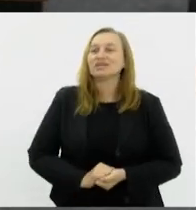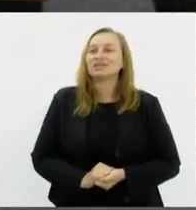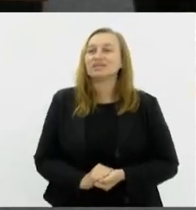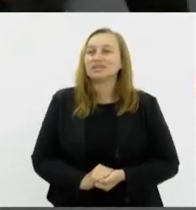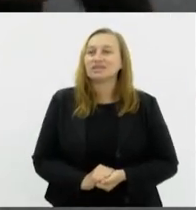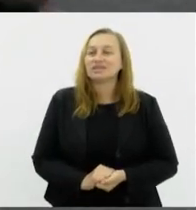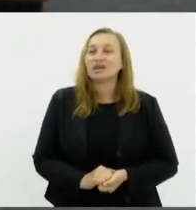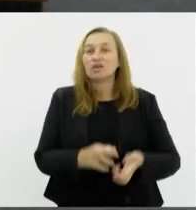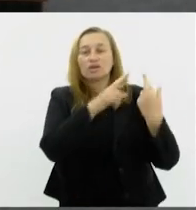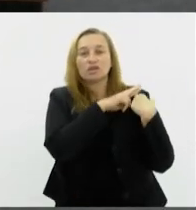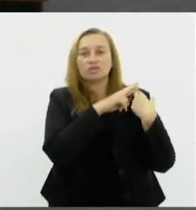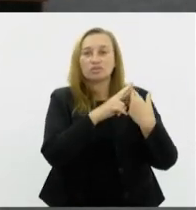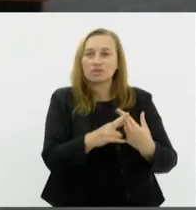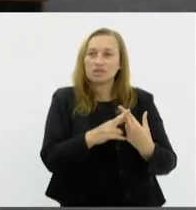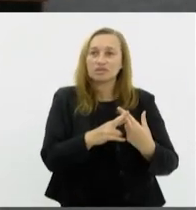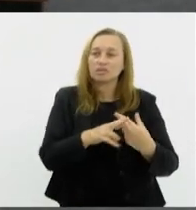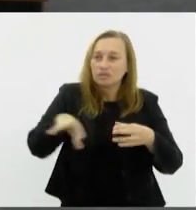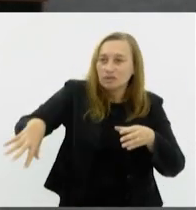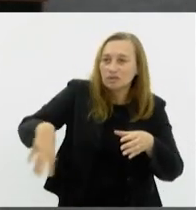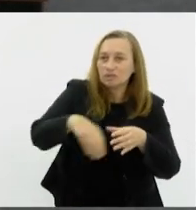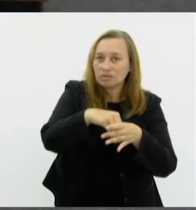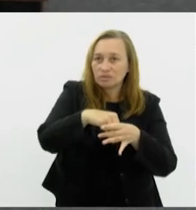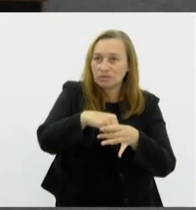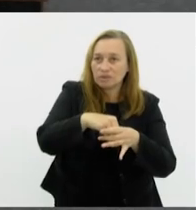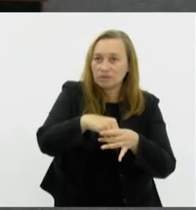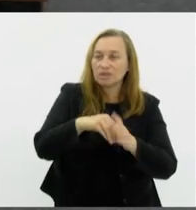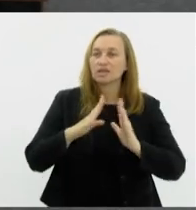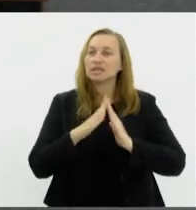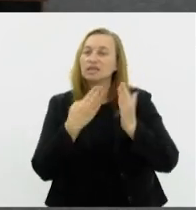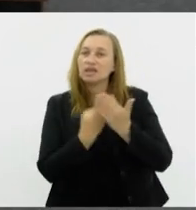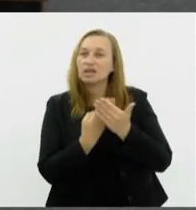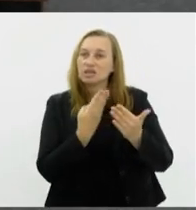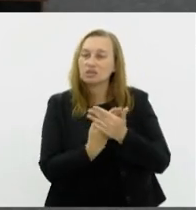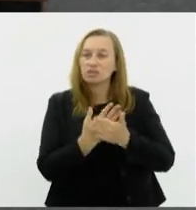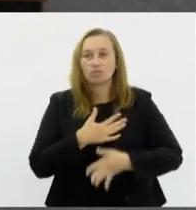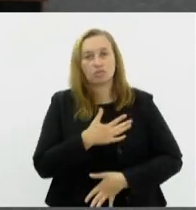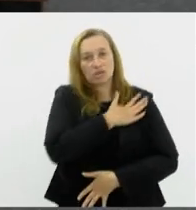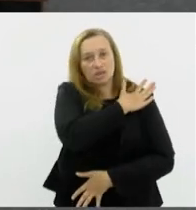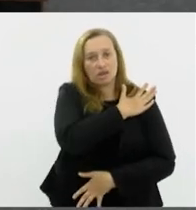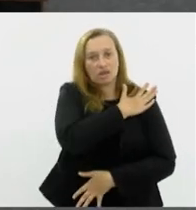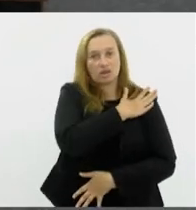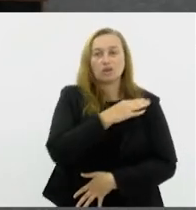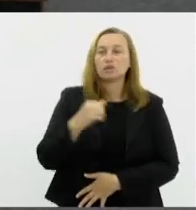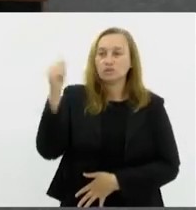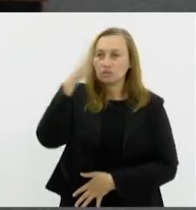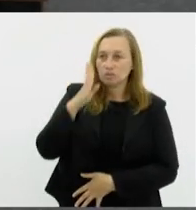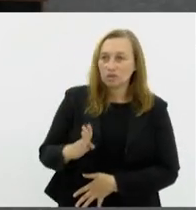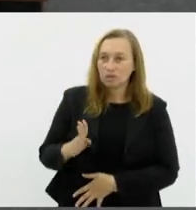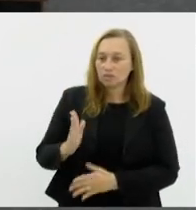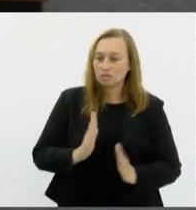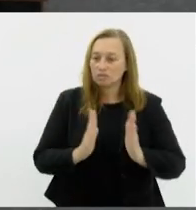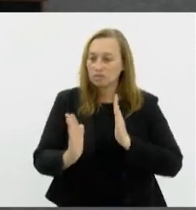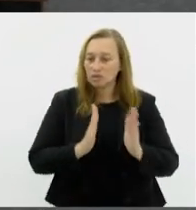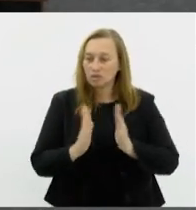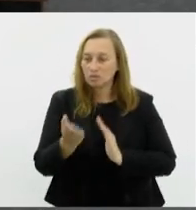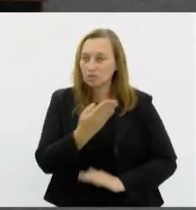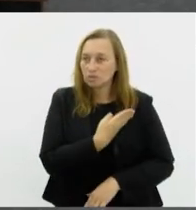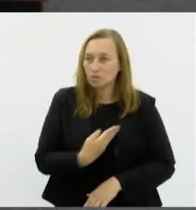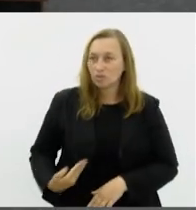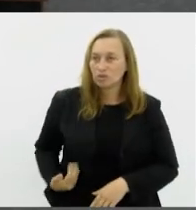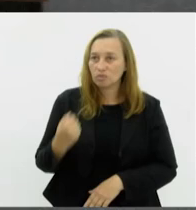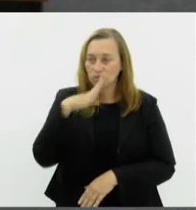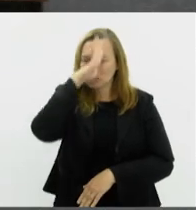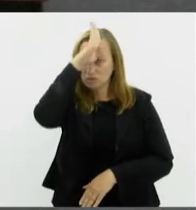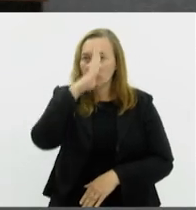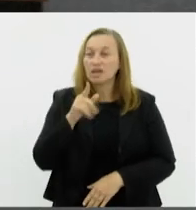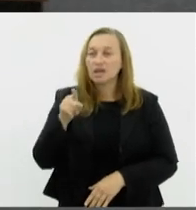um dos responsáveis pela implementação das escolas cívico-militares no Brasil durante o governo Bolsonaro. Esse livro,